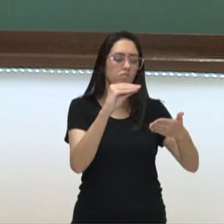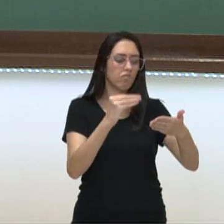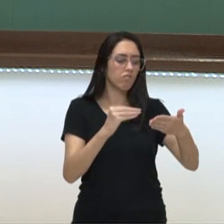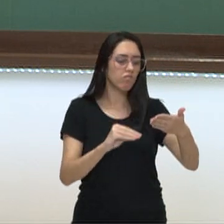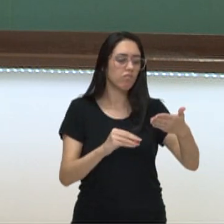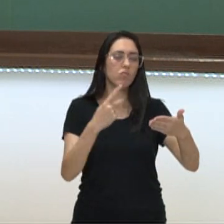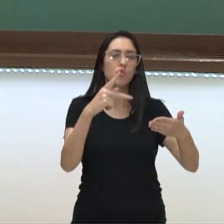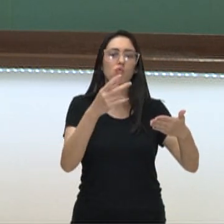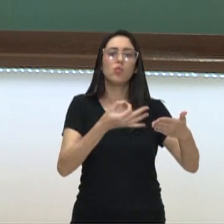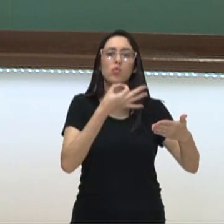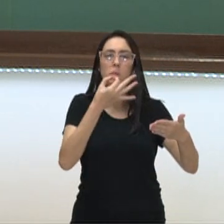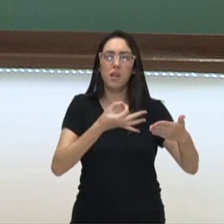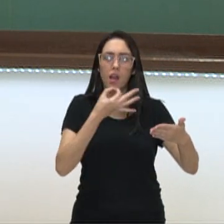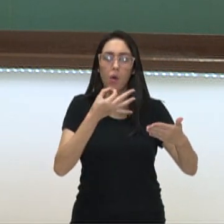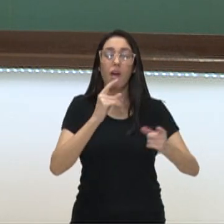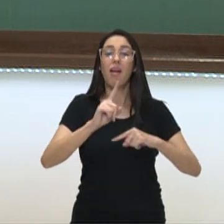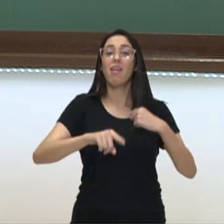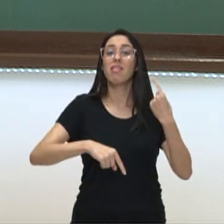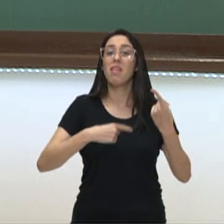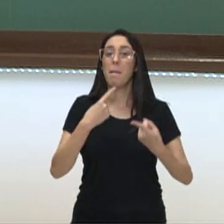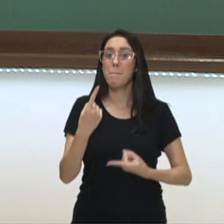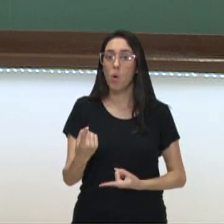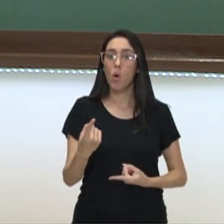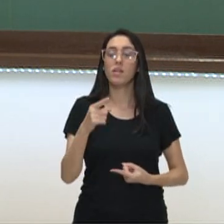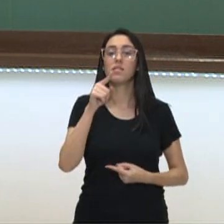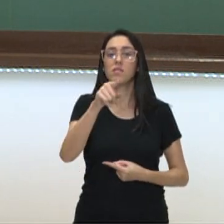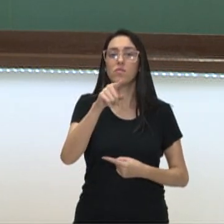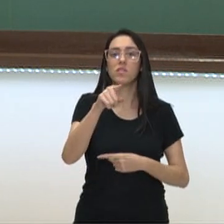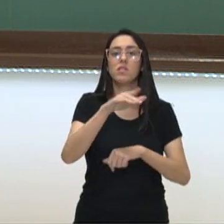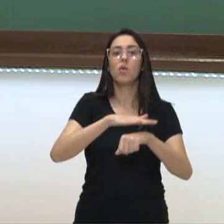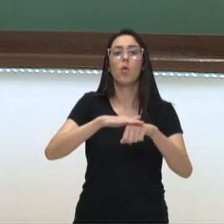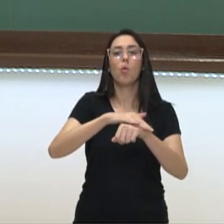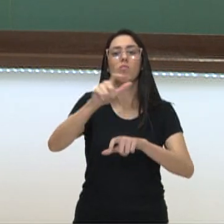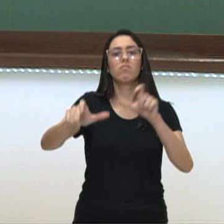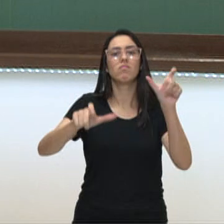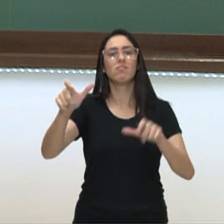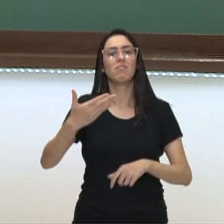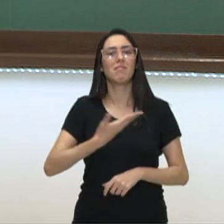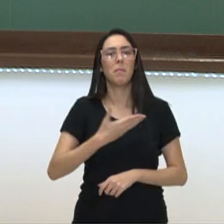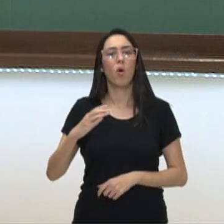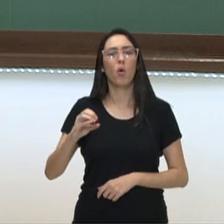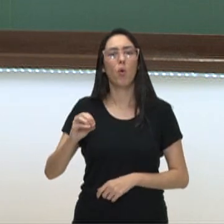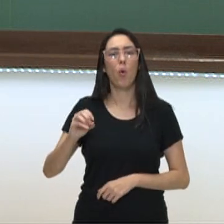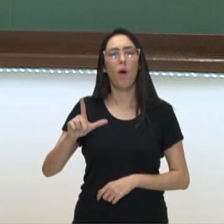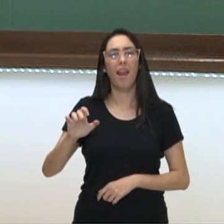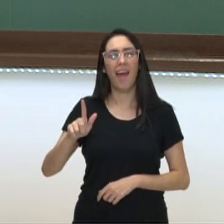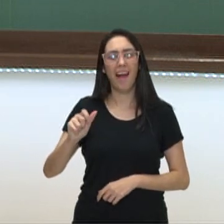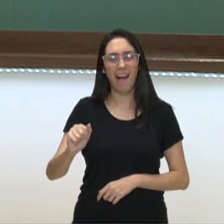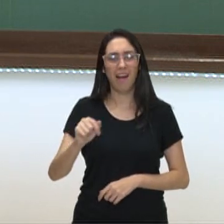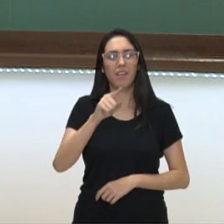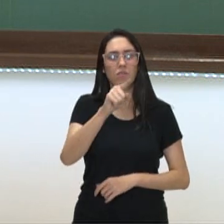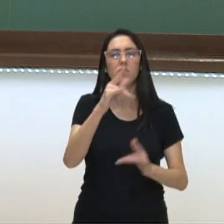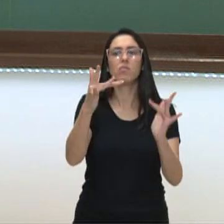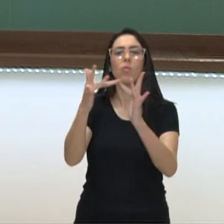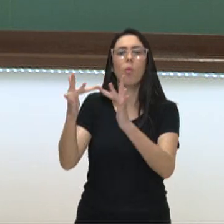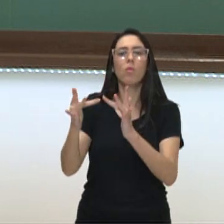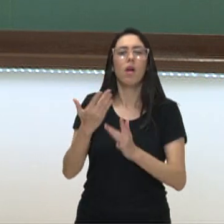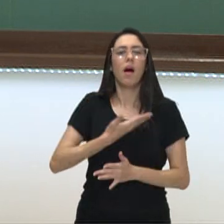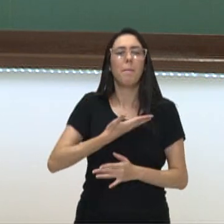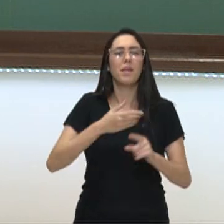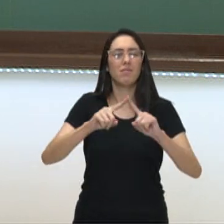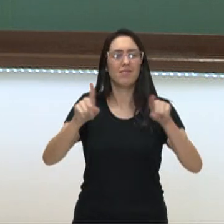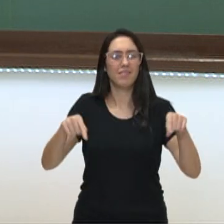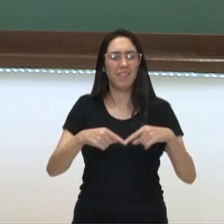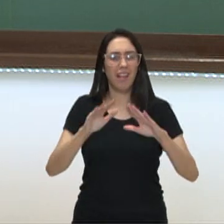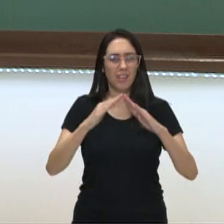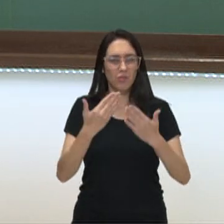exercício e depois vão trocar os seus comentários com os seus colegas. vão entrar em contato com seus colegas de turma ou com o